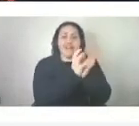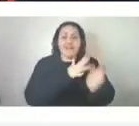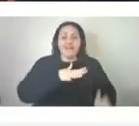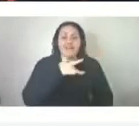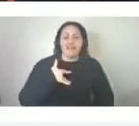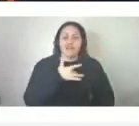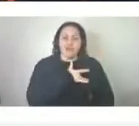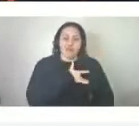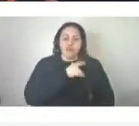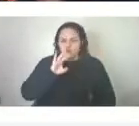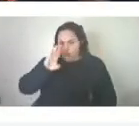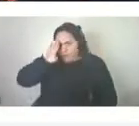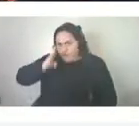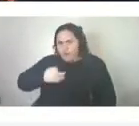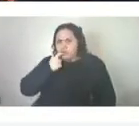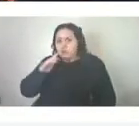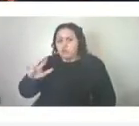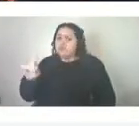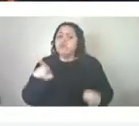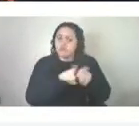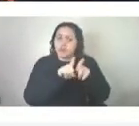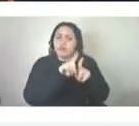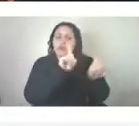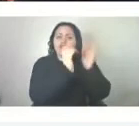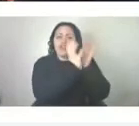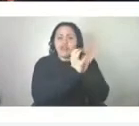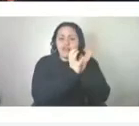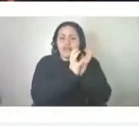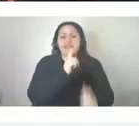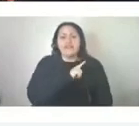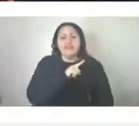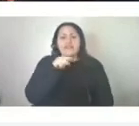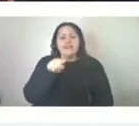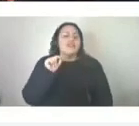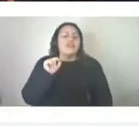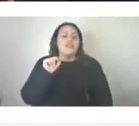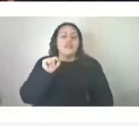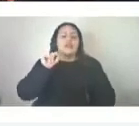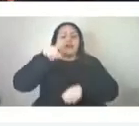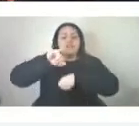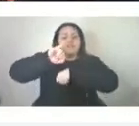exemplo, é um poema visual de um açucareiro que eu chamo de diabético.